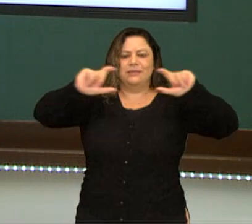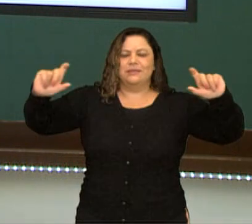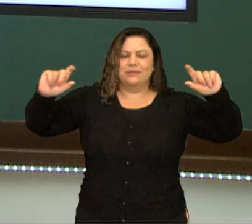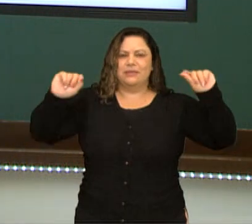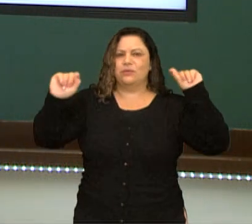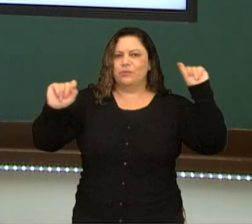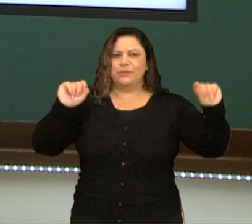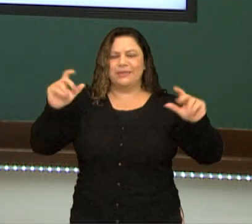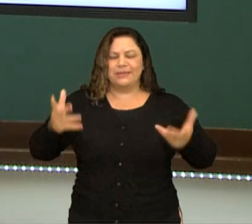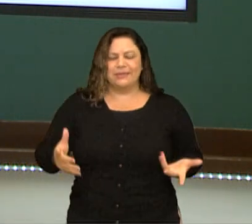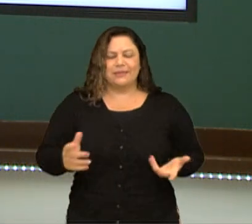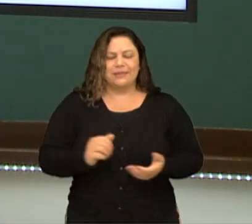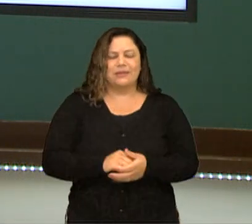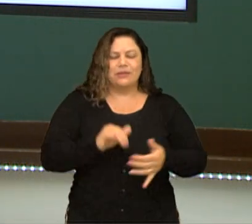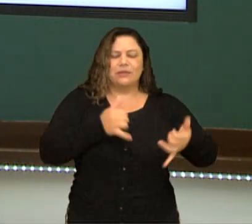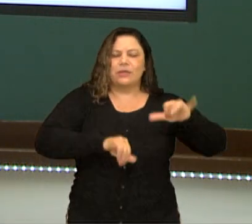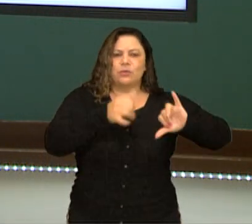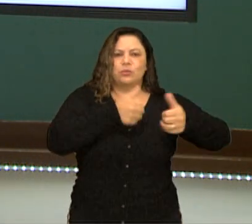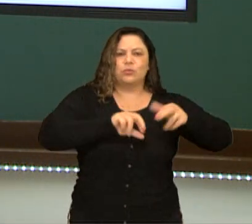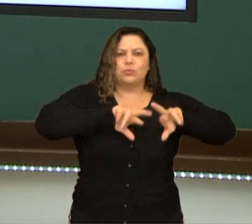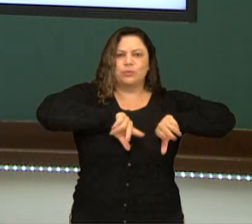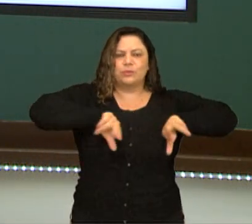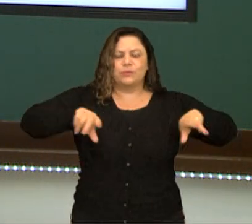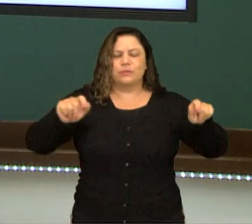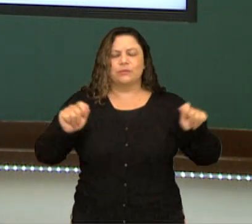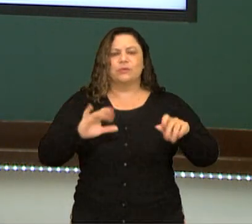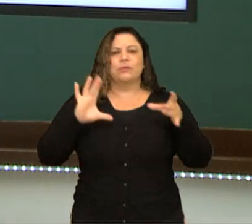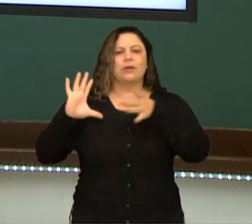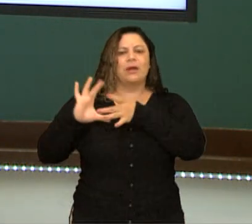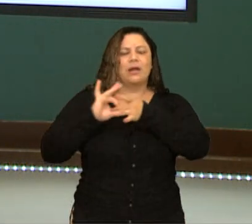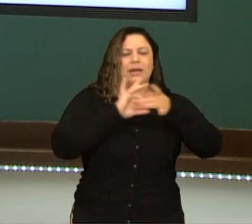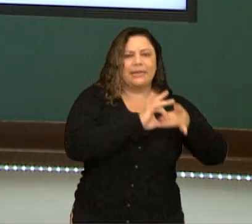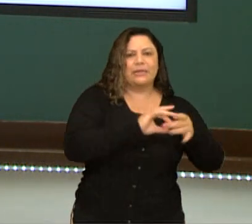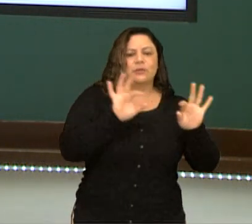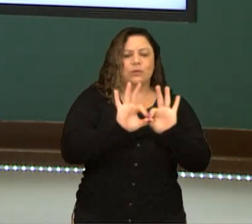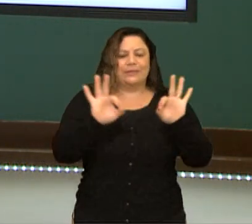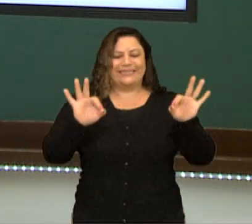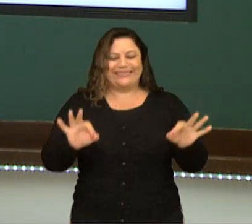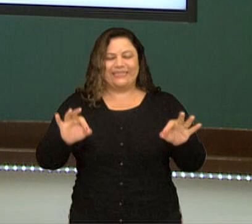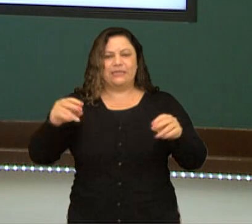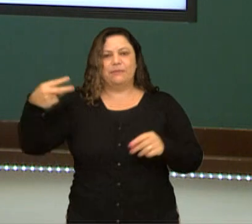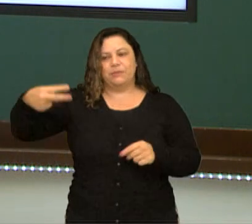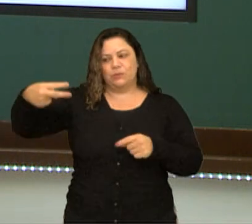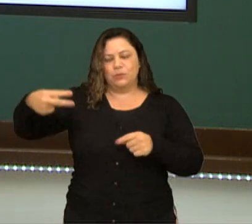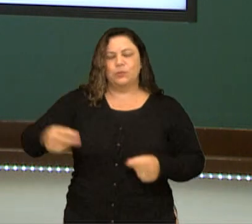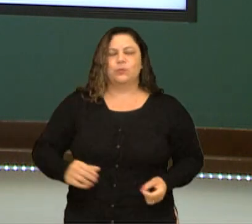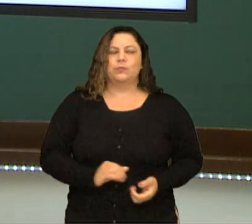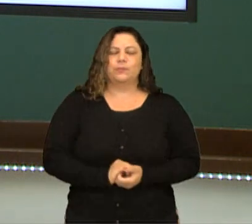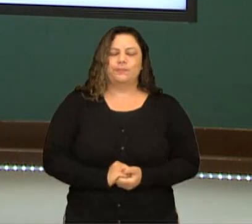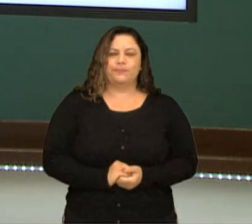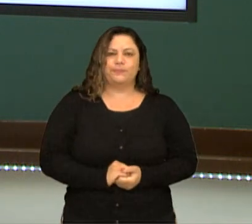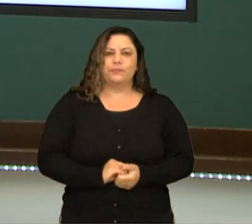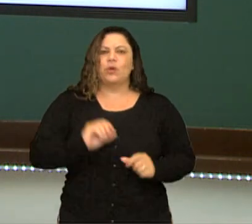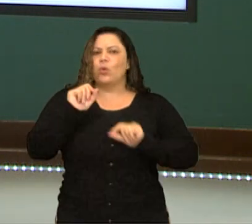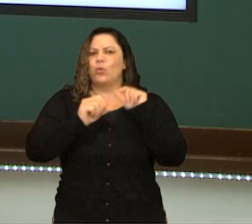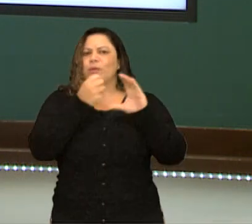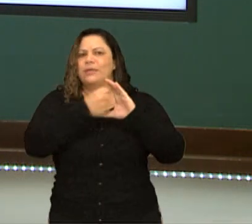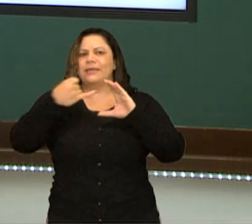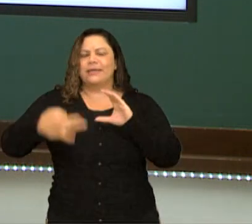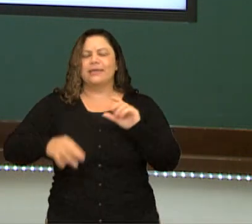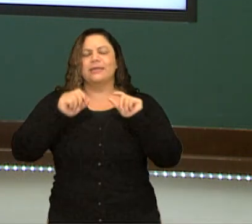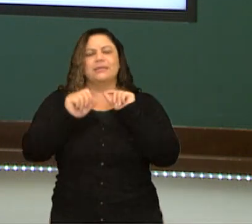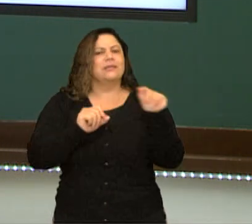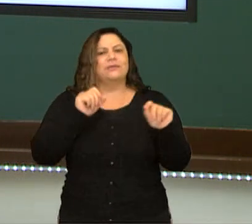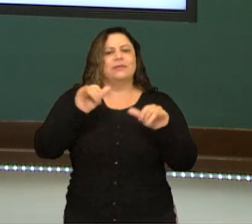nomenclatura daquelas substâncias que possuem ligações simples e ligações duplas? O que caracteriza a